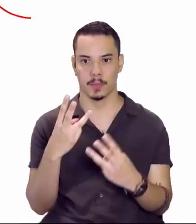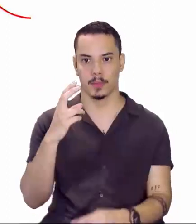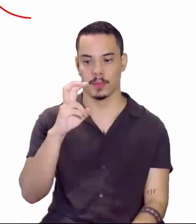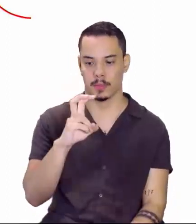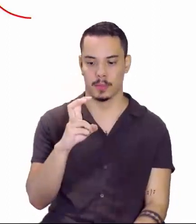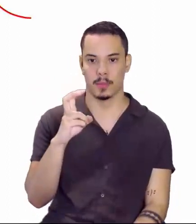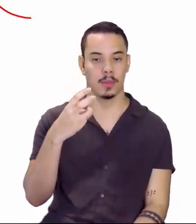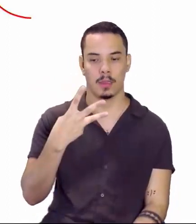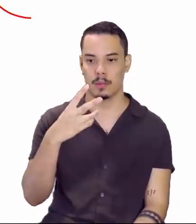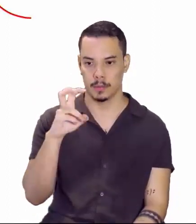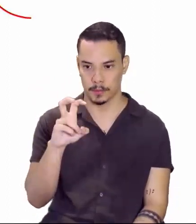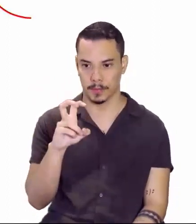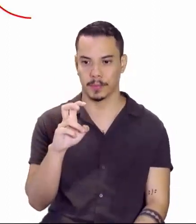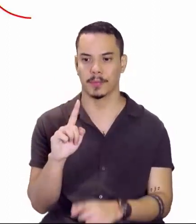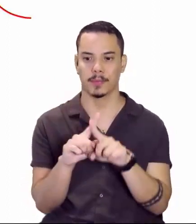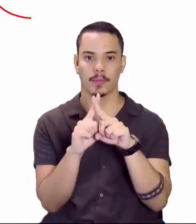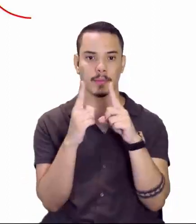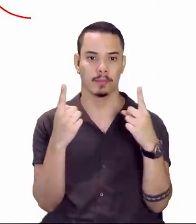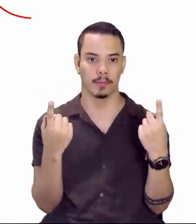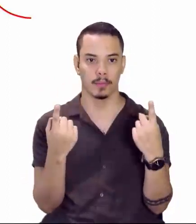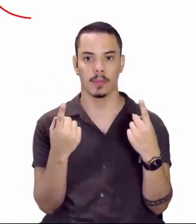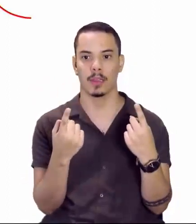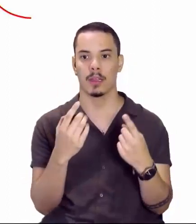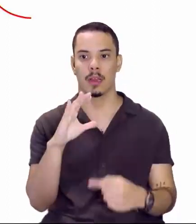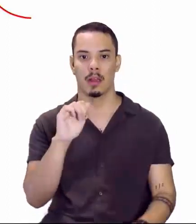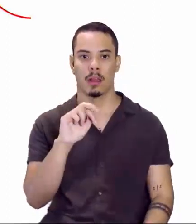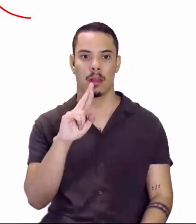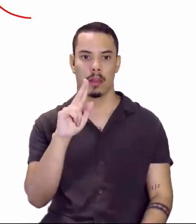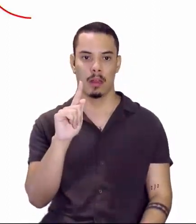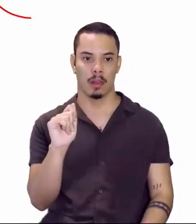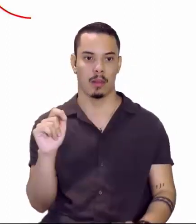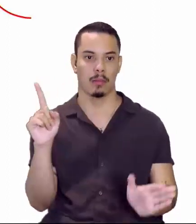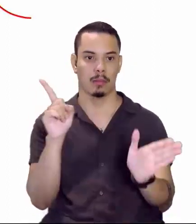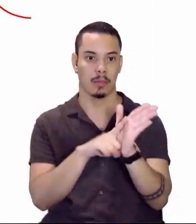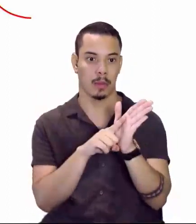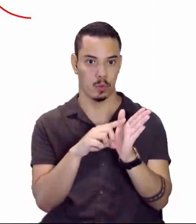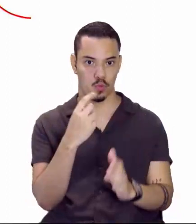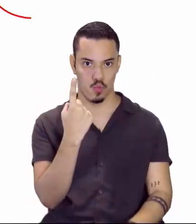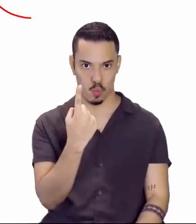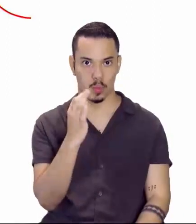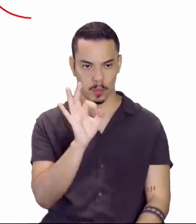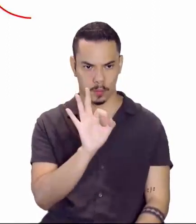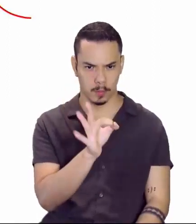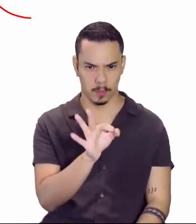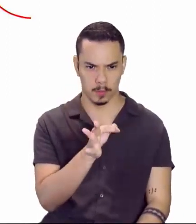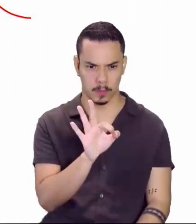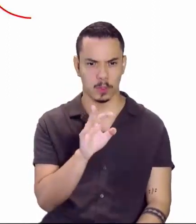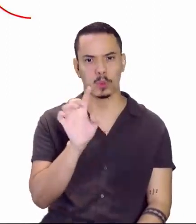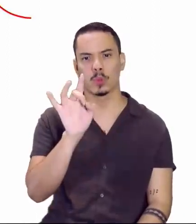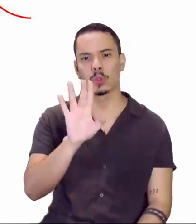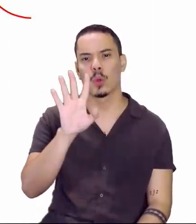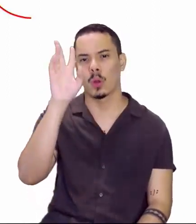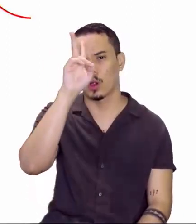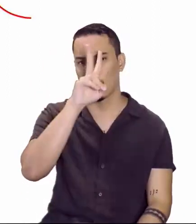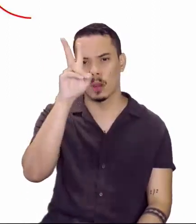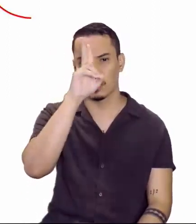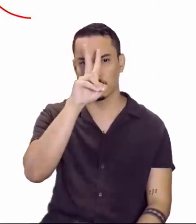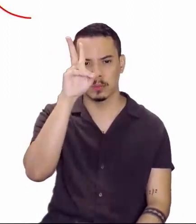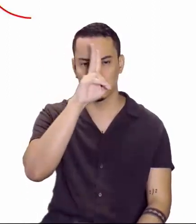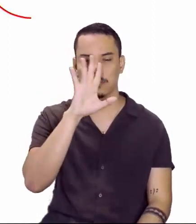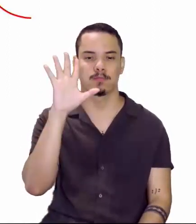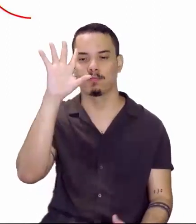35. No entanto, a carga dele é menos 1, tá certo? Só para lembrar um